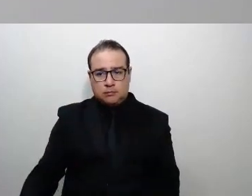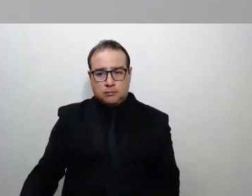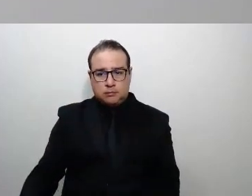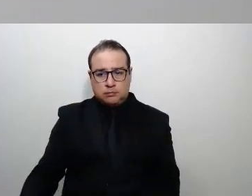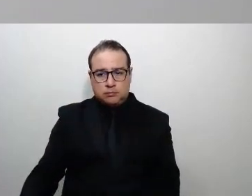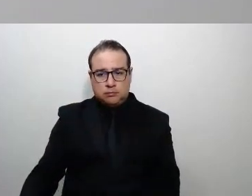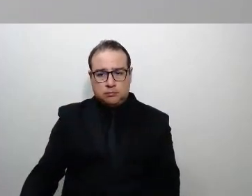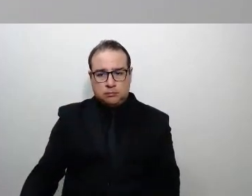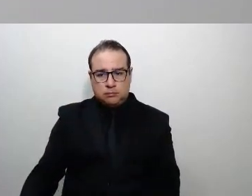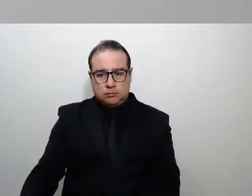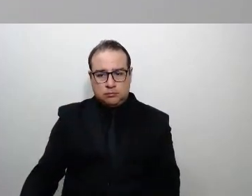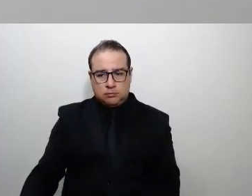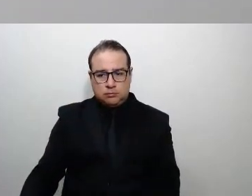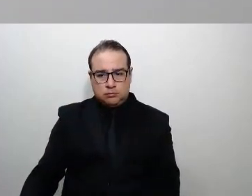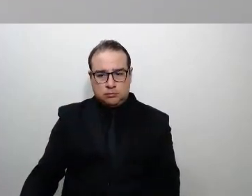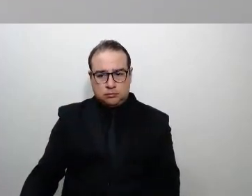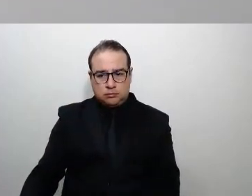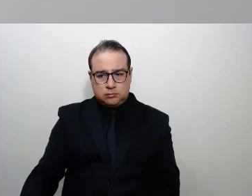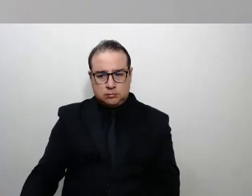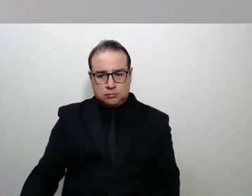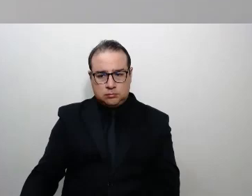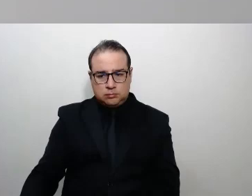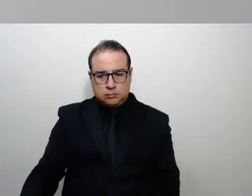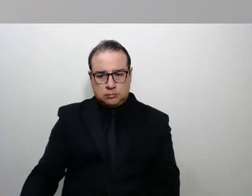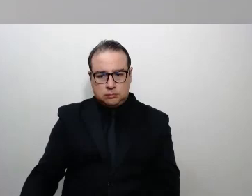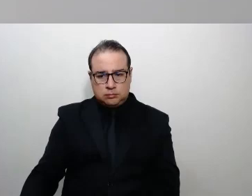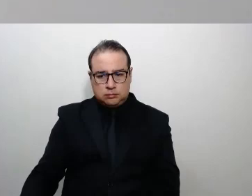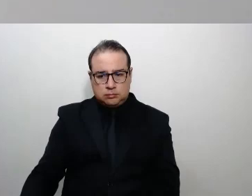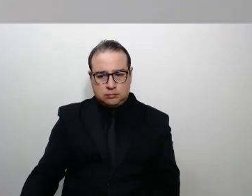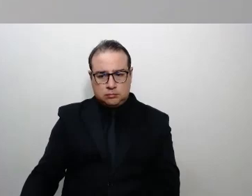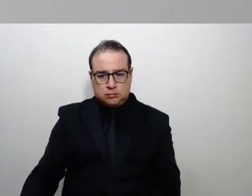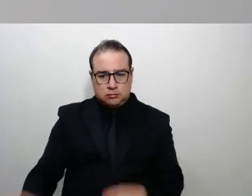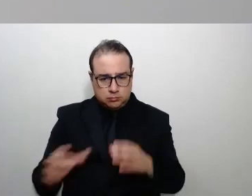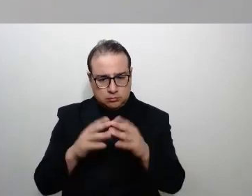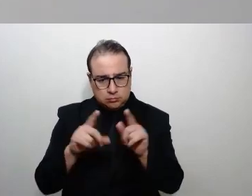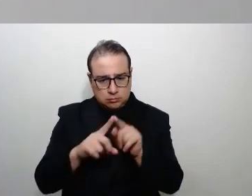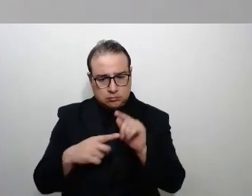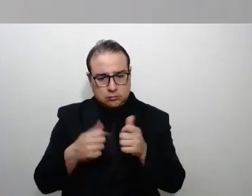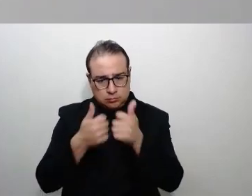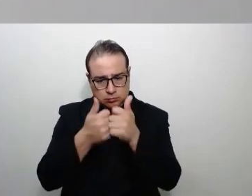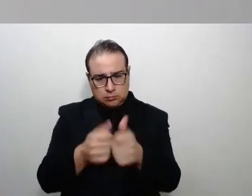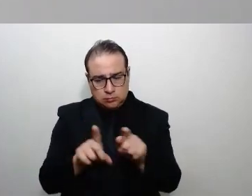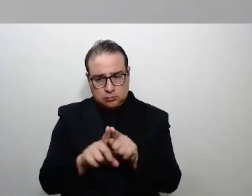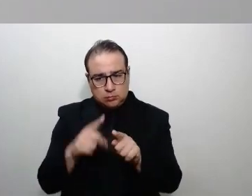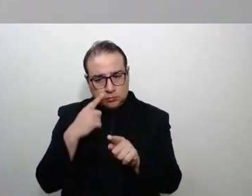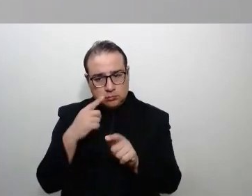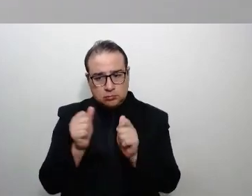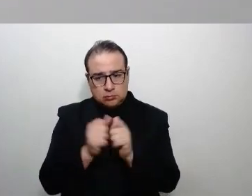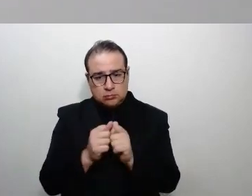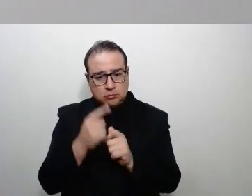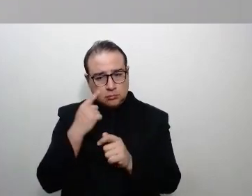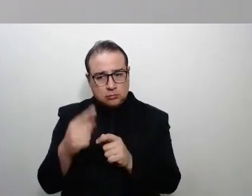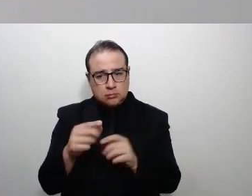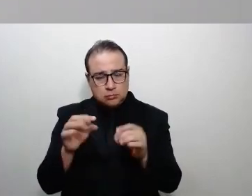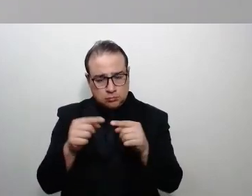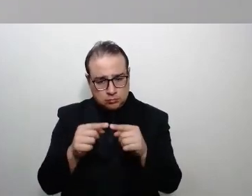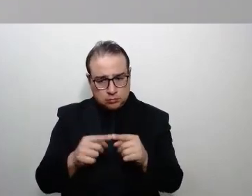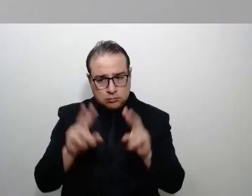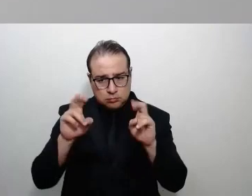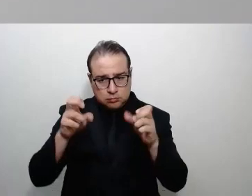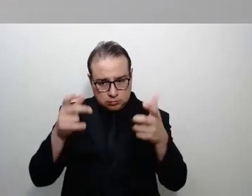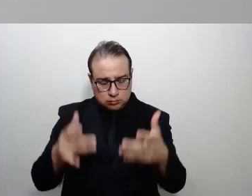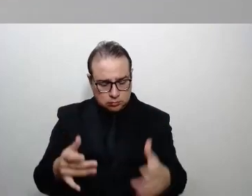Cristiano já reta também foi lá novamente junto com os colegas que estão aqui especializados nesse tema